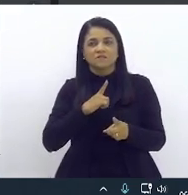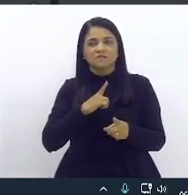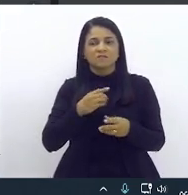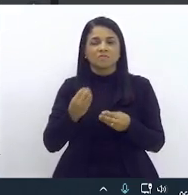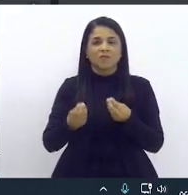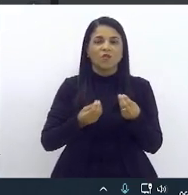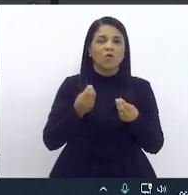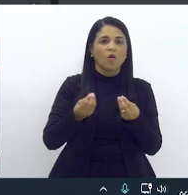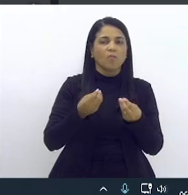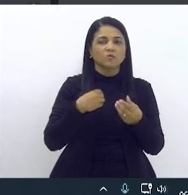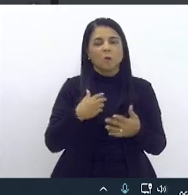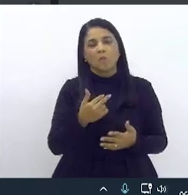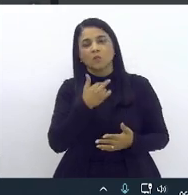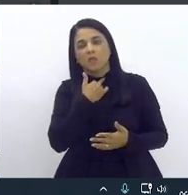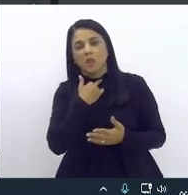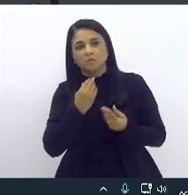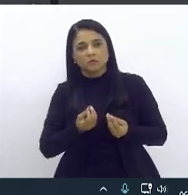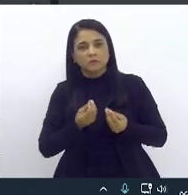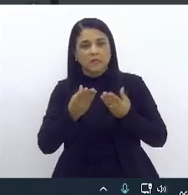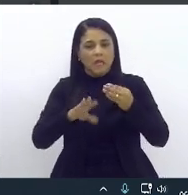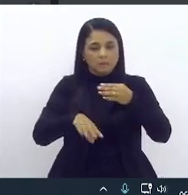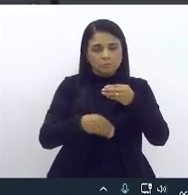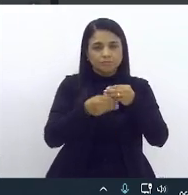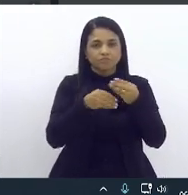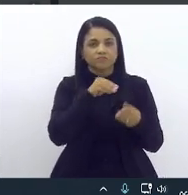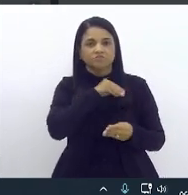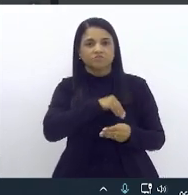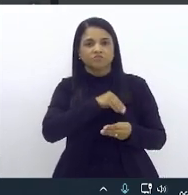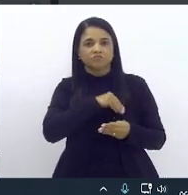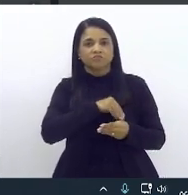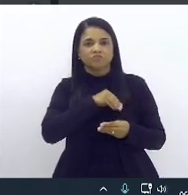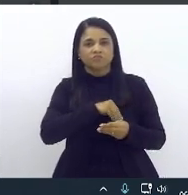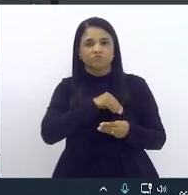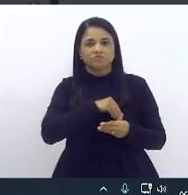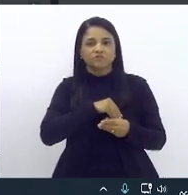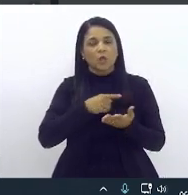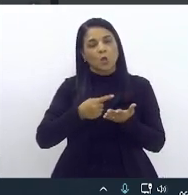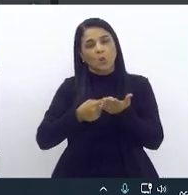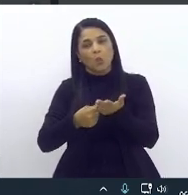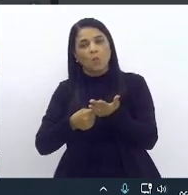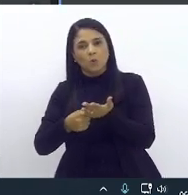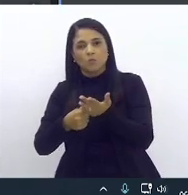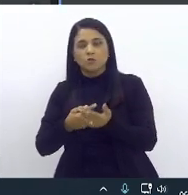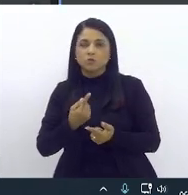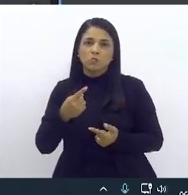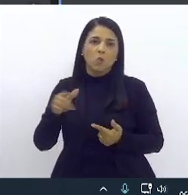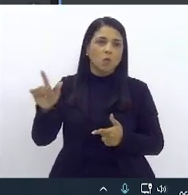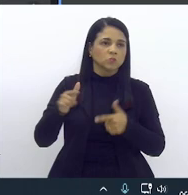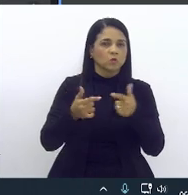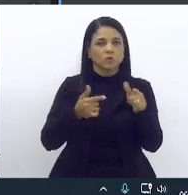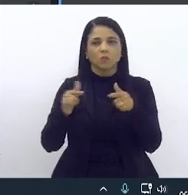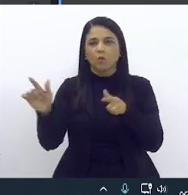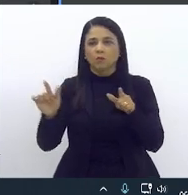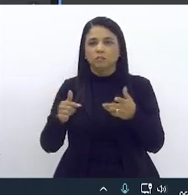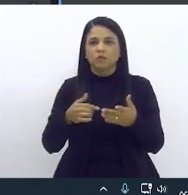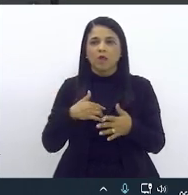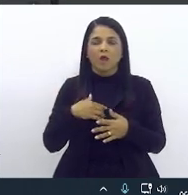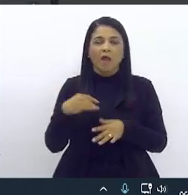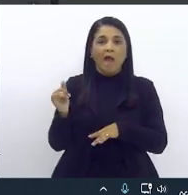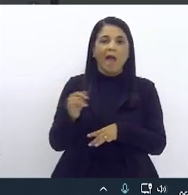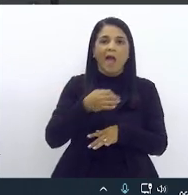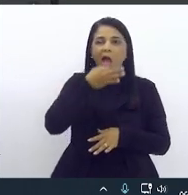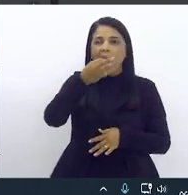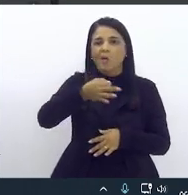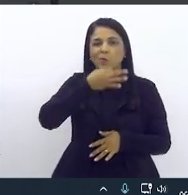fiscal, ah, não podemos dar o piso porque tem tal compromisso fiscal, enfim,